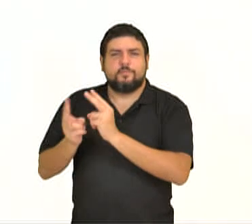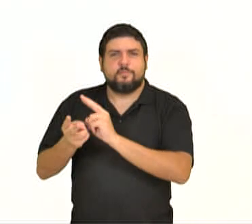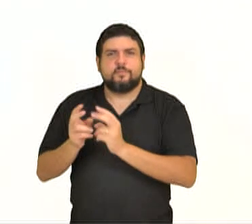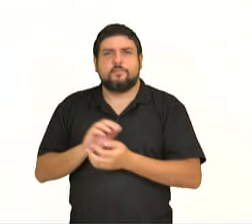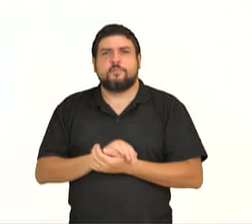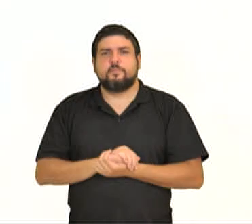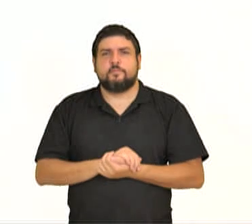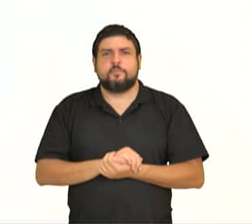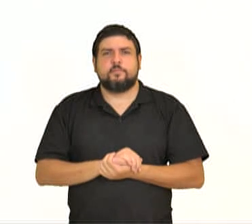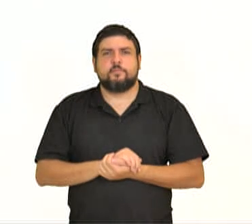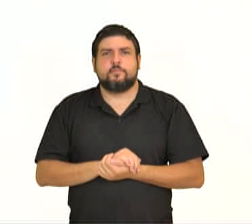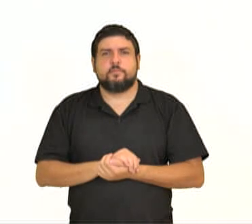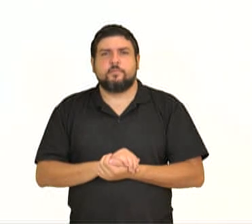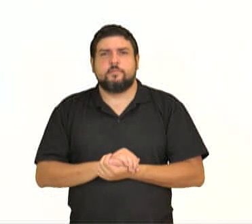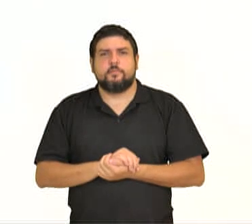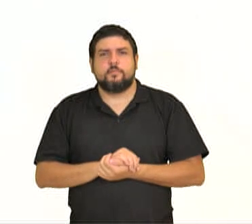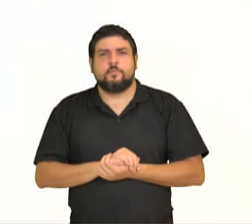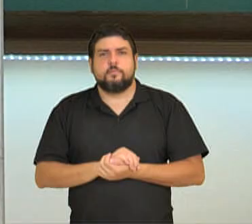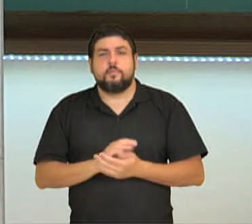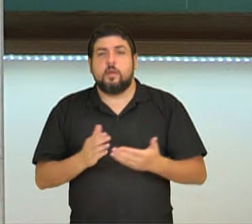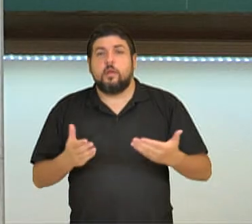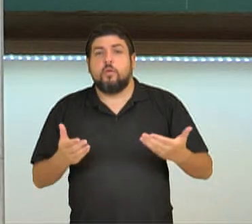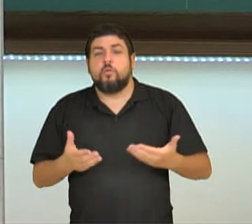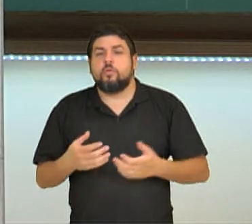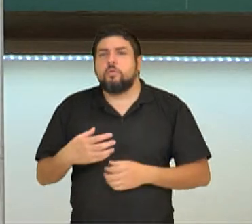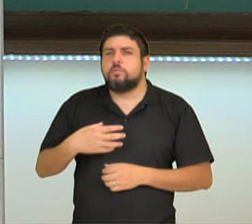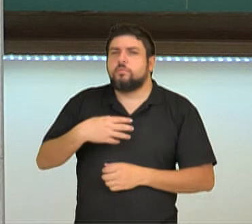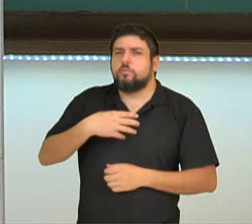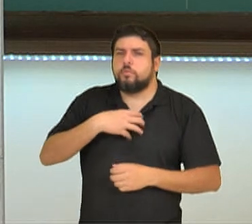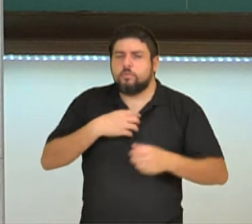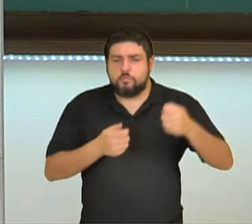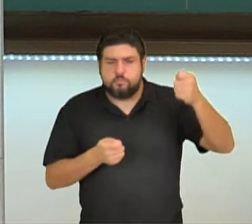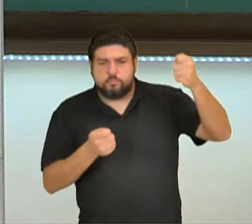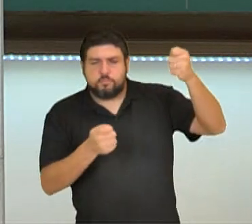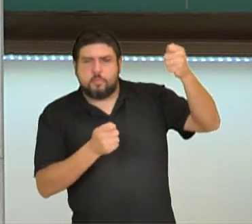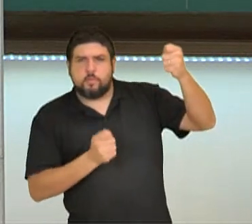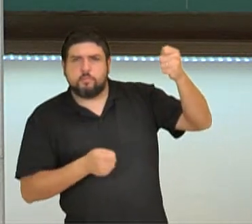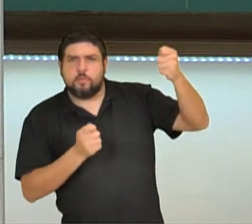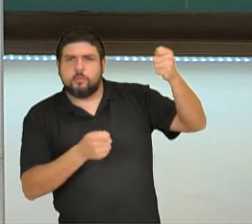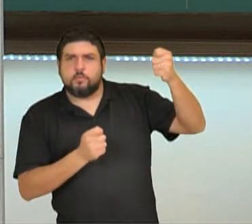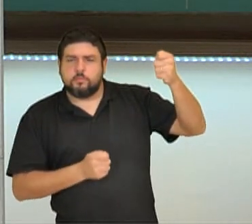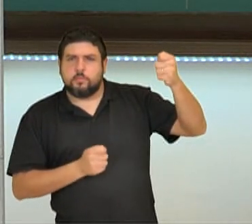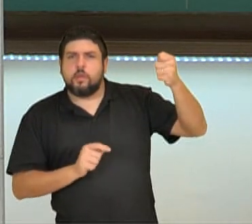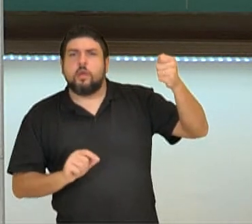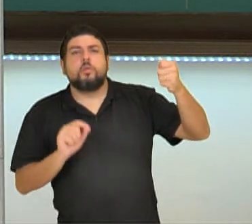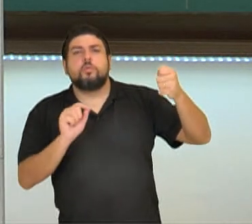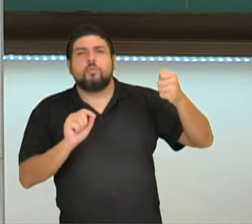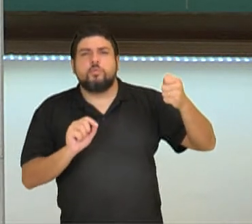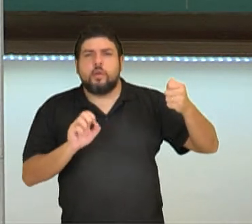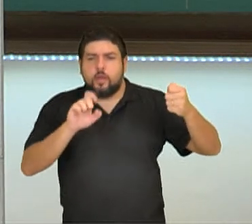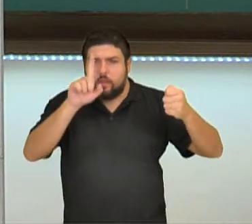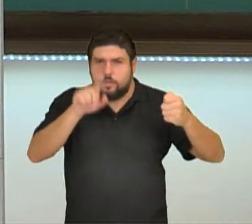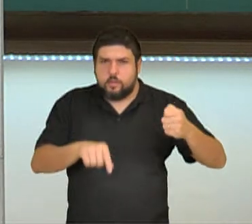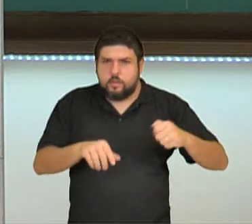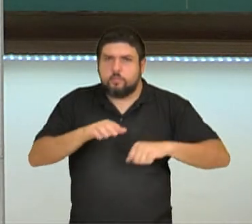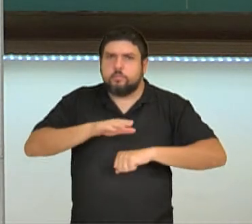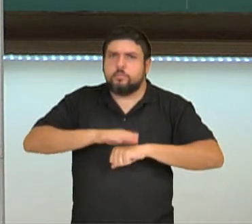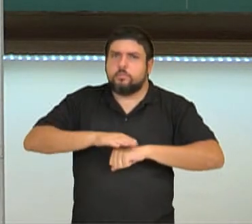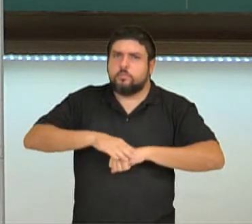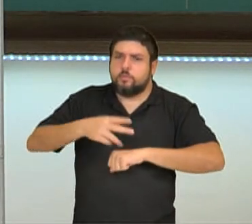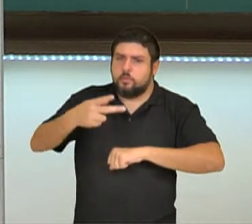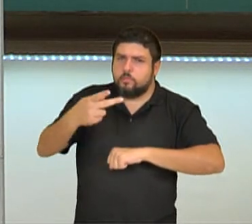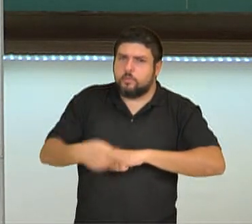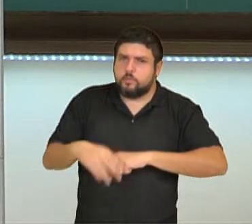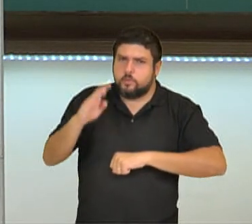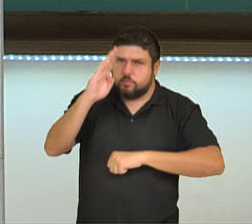forma atual de tocar o berimbau foi adaptada aqui no Brasil